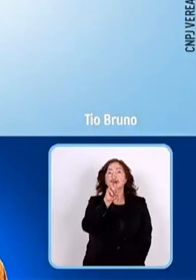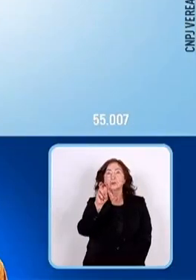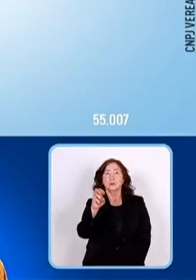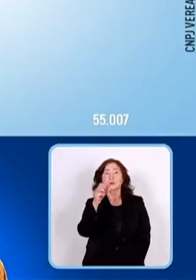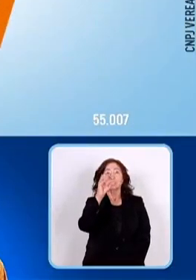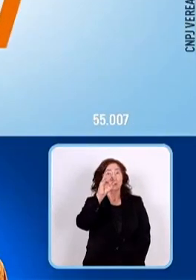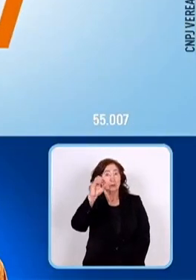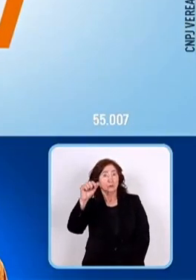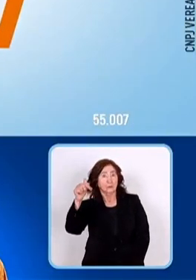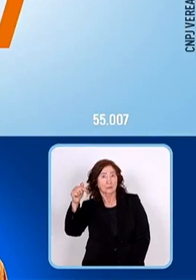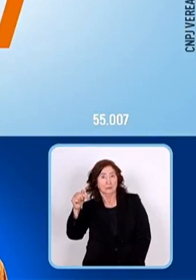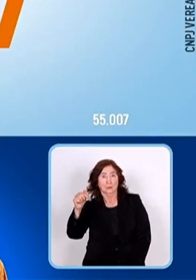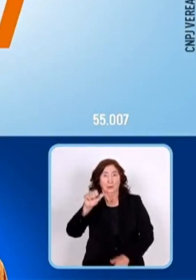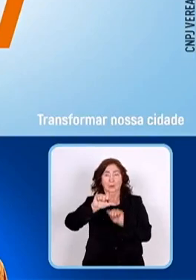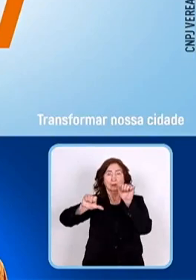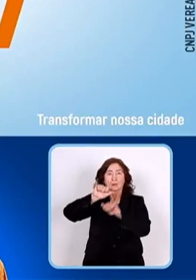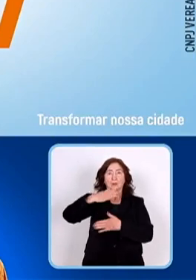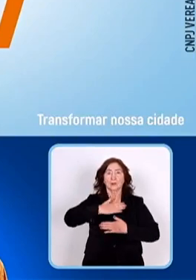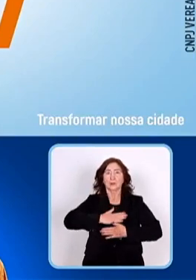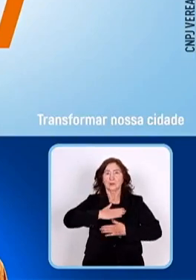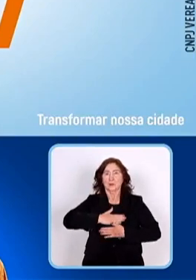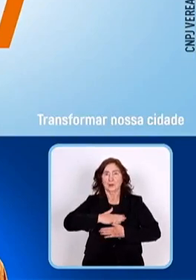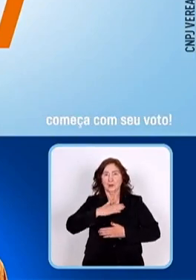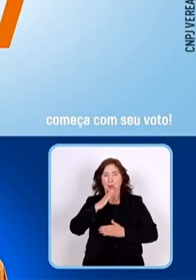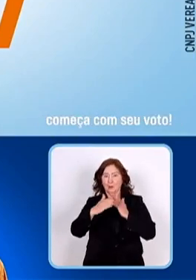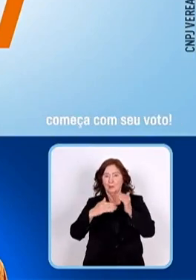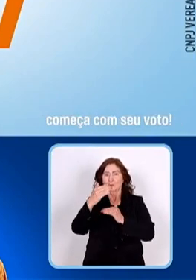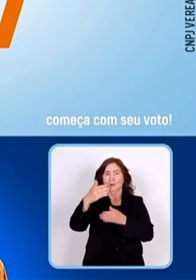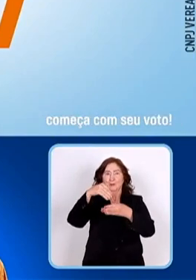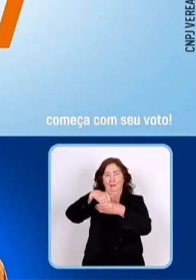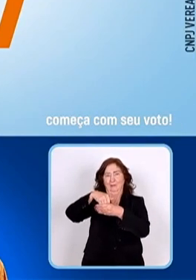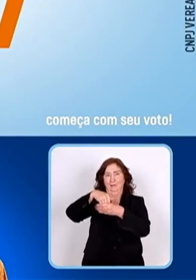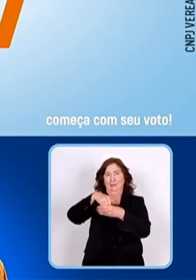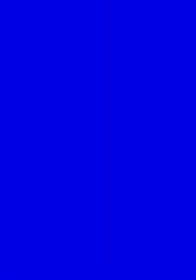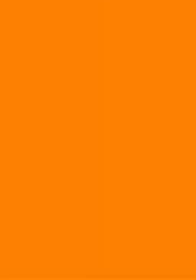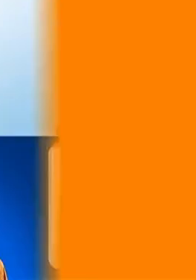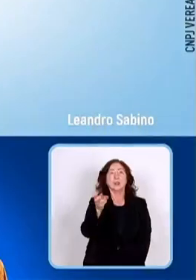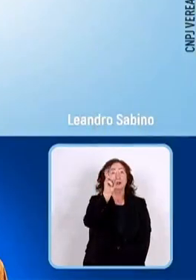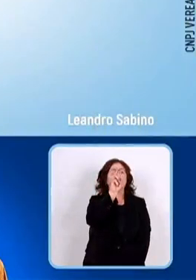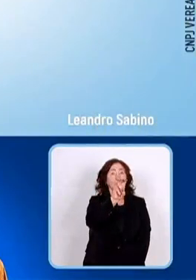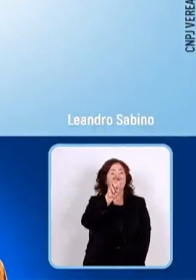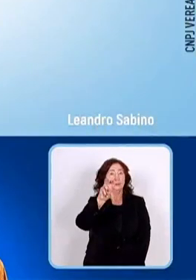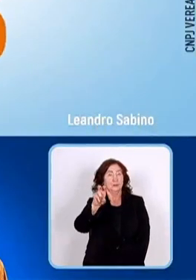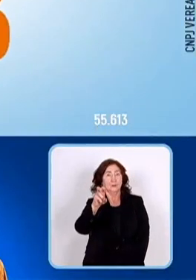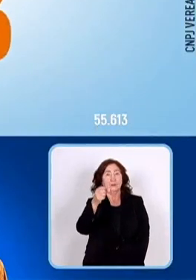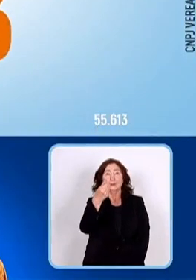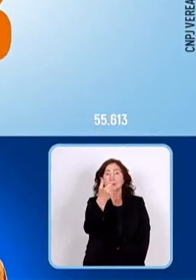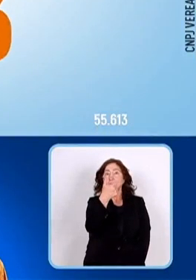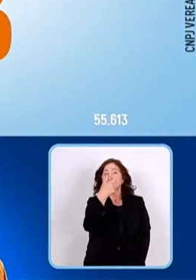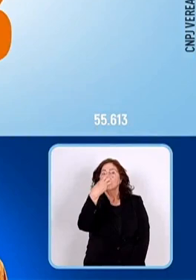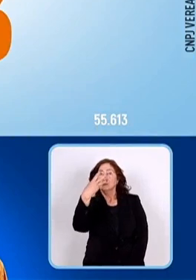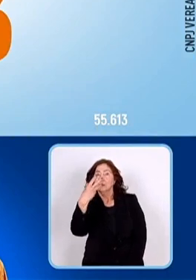Tio Bruno, 55007. Transformar nossa cidade começa com o seu voto. Leandro Sabino,